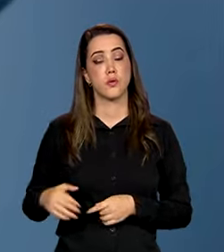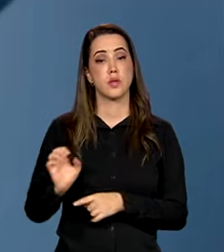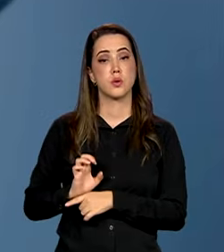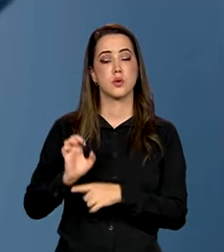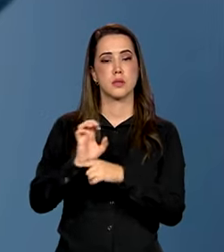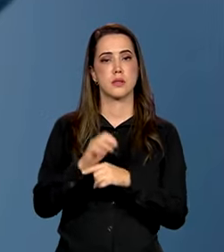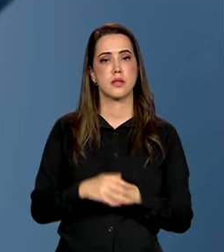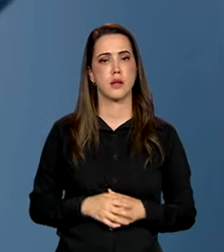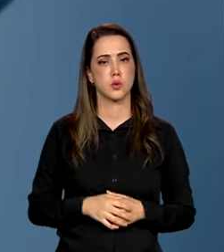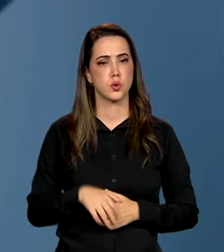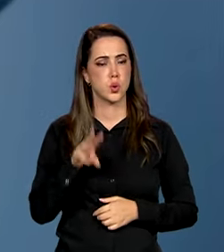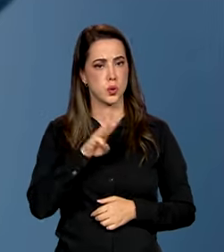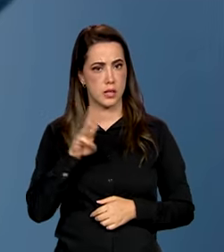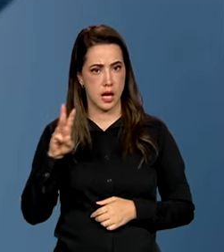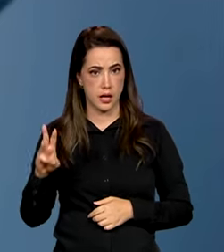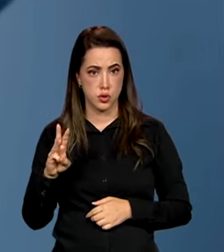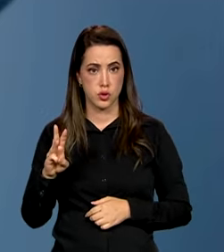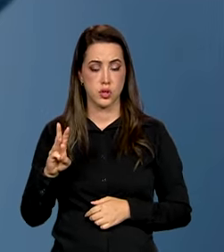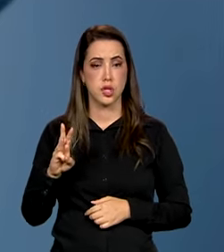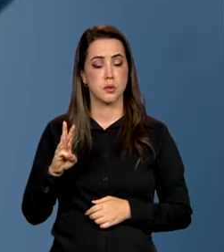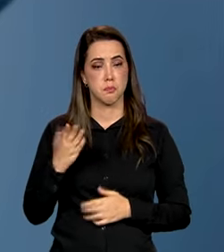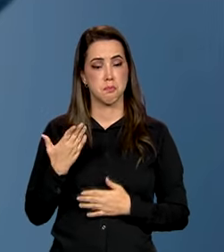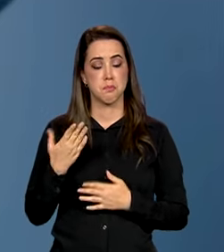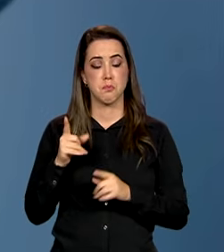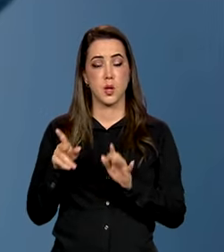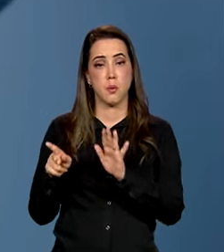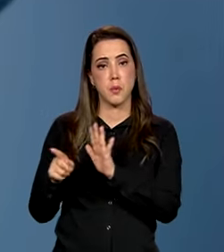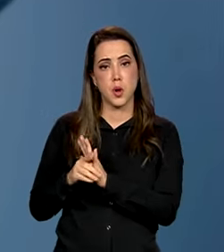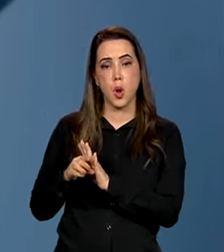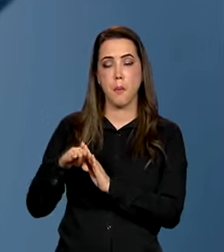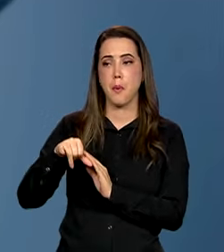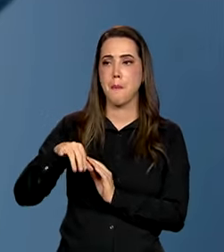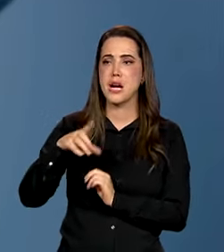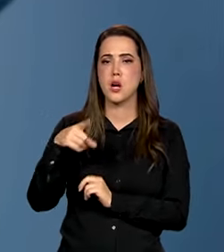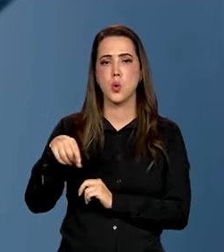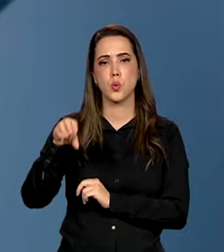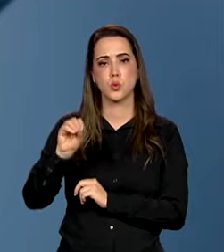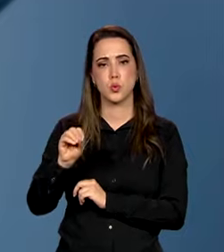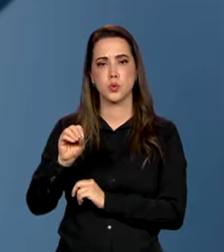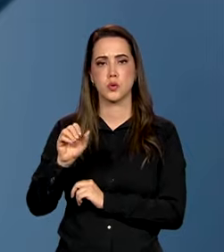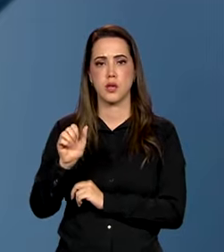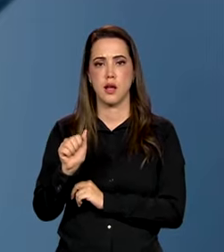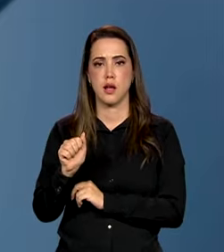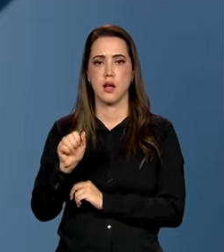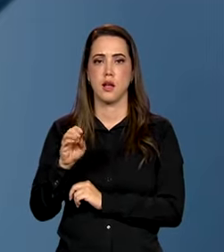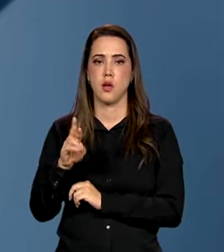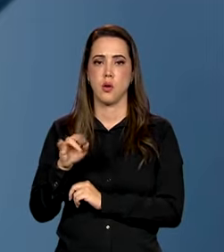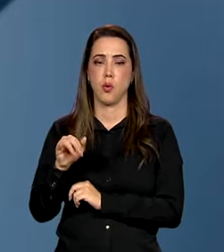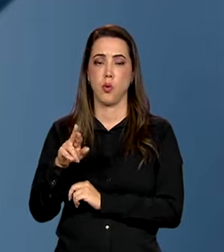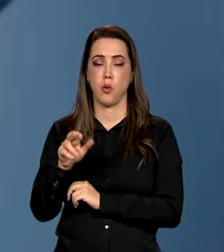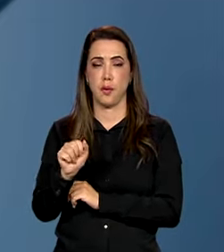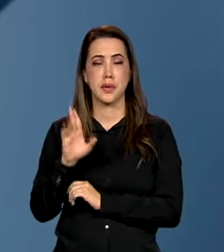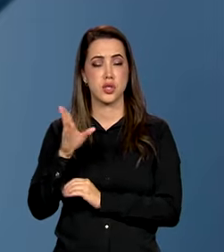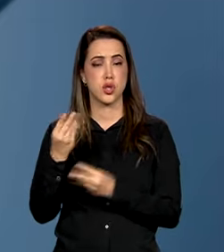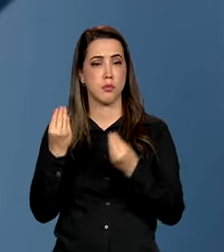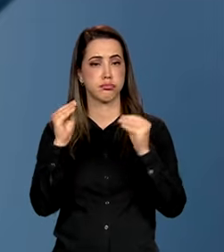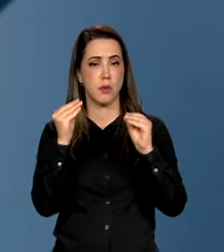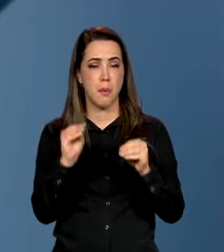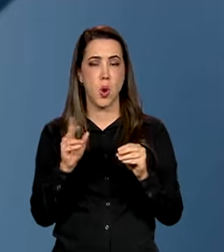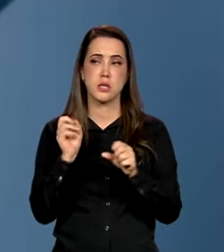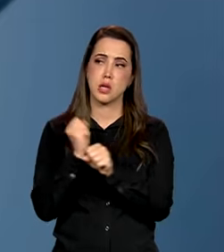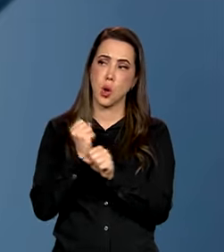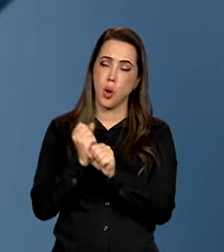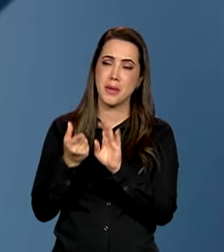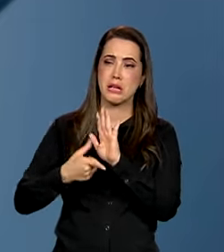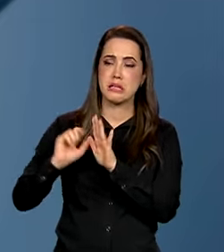a plataforma Mãos à Obra lançada em março já tem dado os atualizados de empreendimentos interrompidos